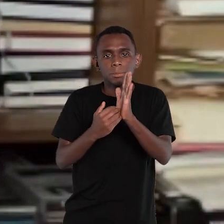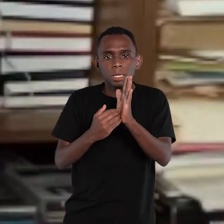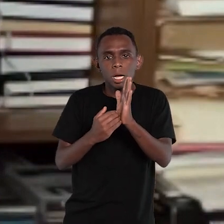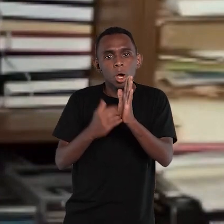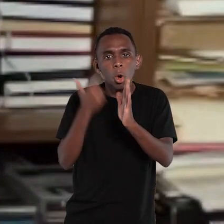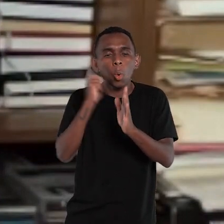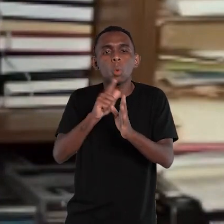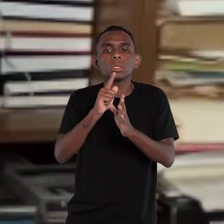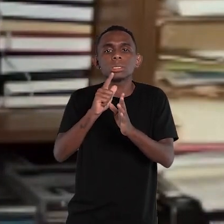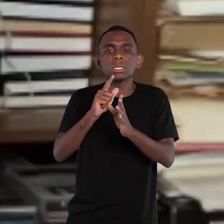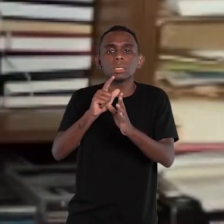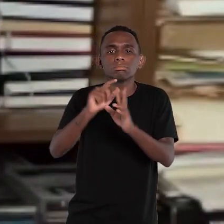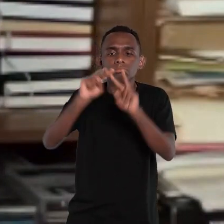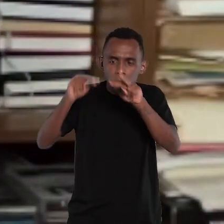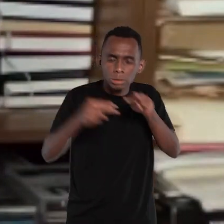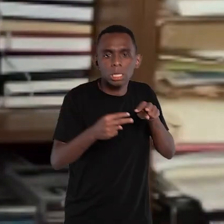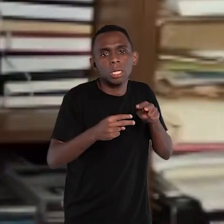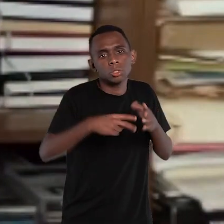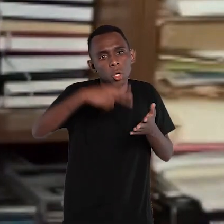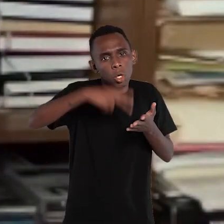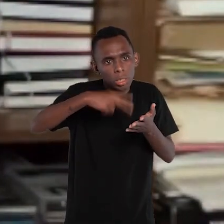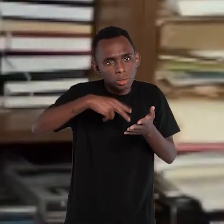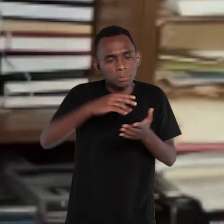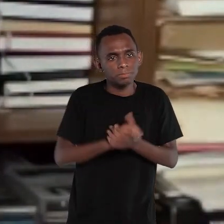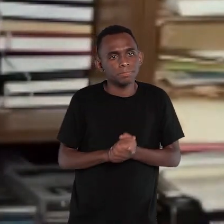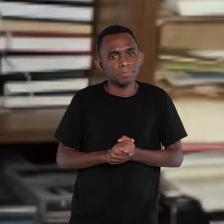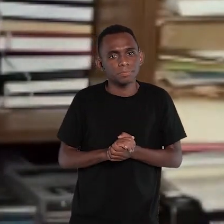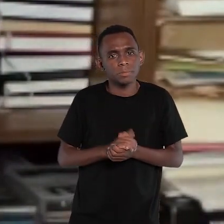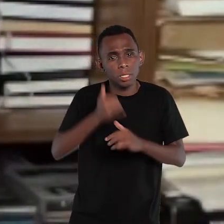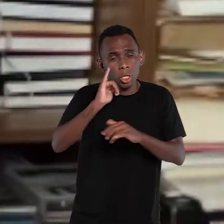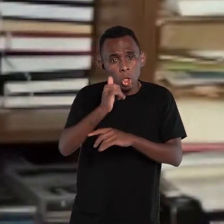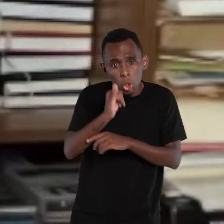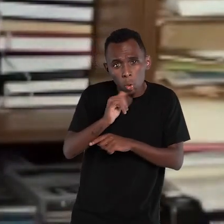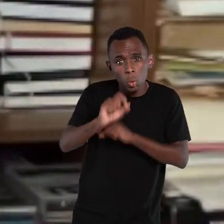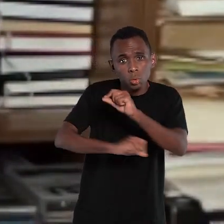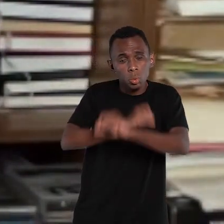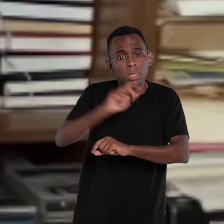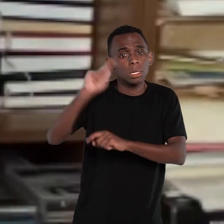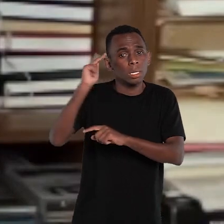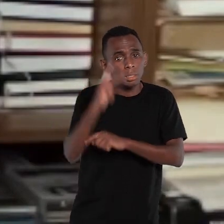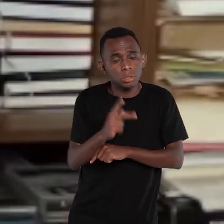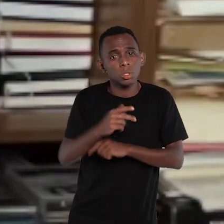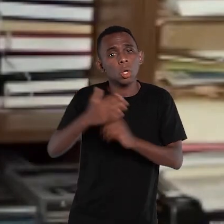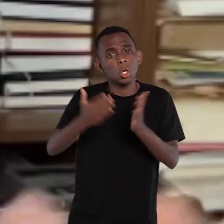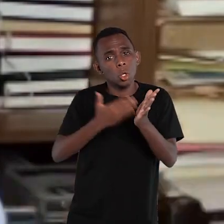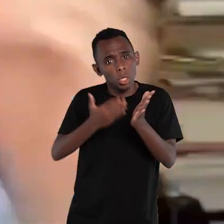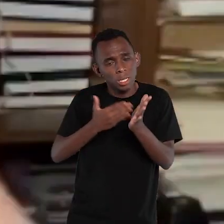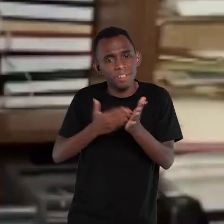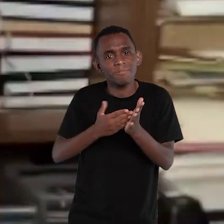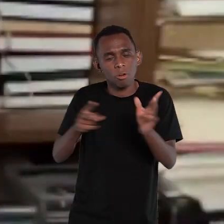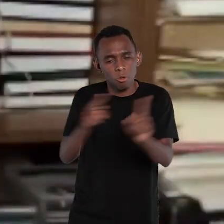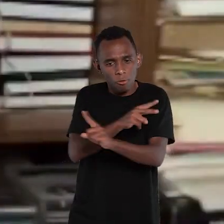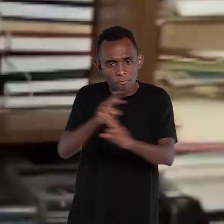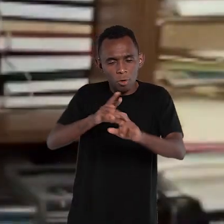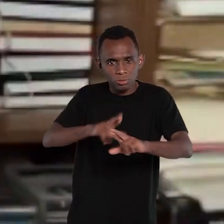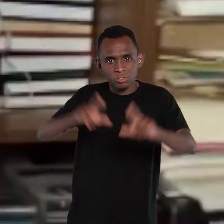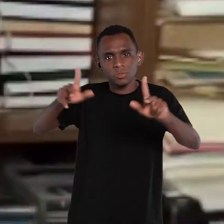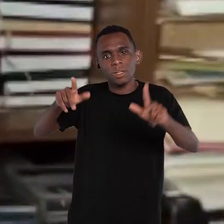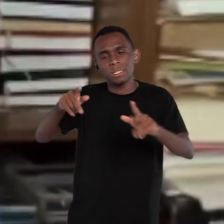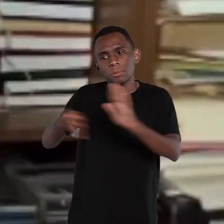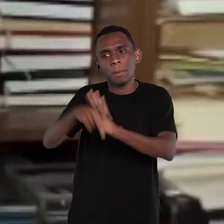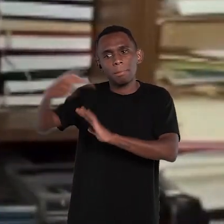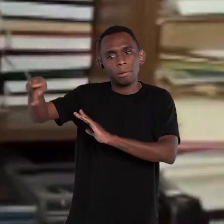arranjar um leitor, para facilitar o trabalho da crítica, onde ele conta um pouco a história desse livro do ponto de vista do que ele